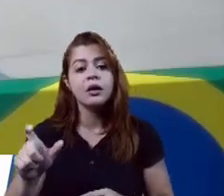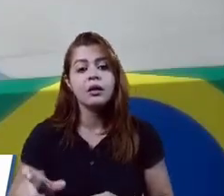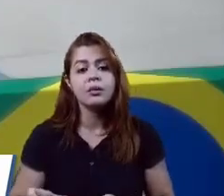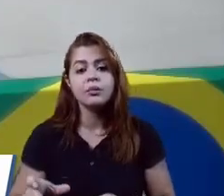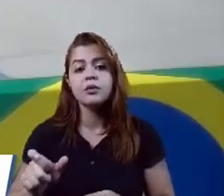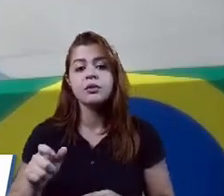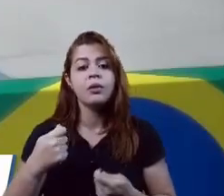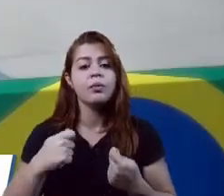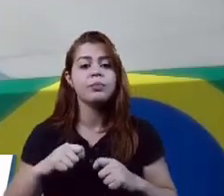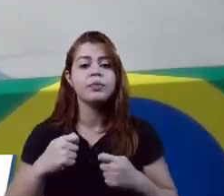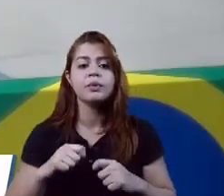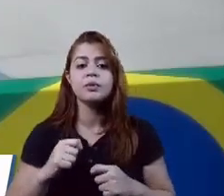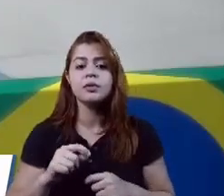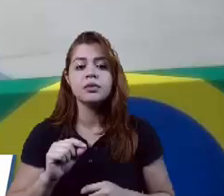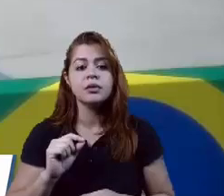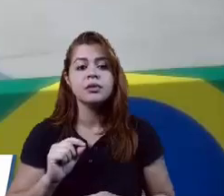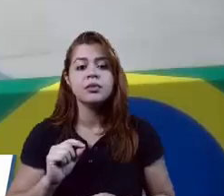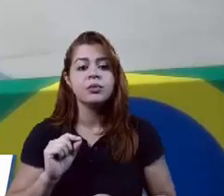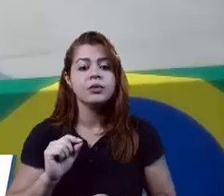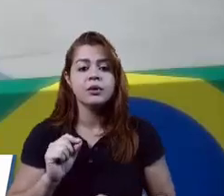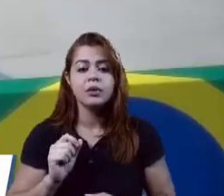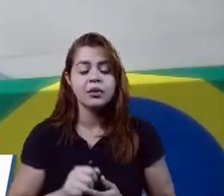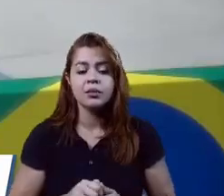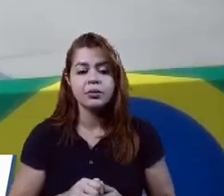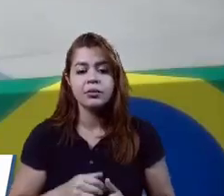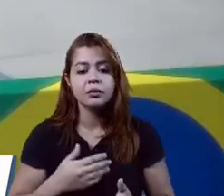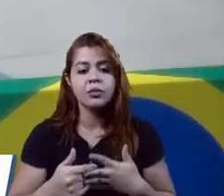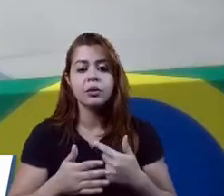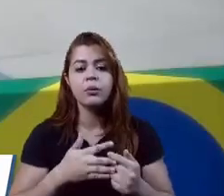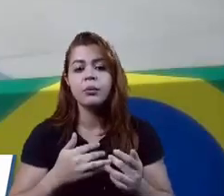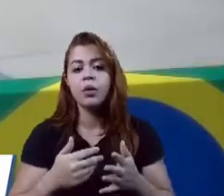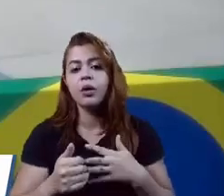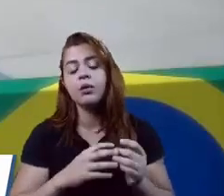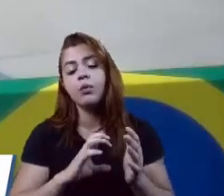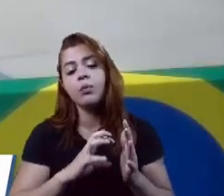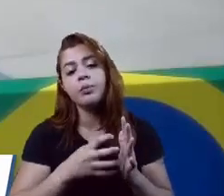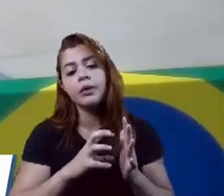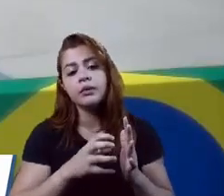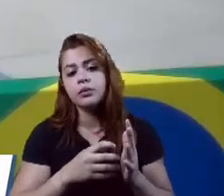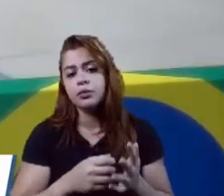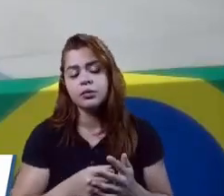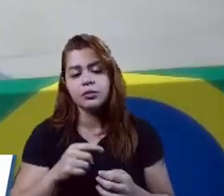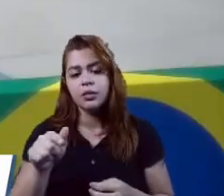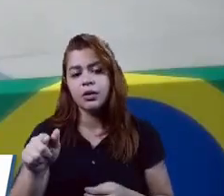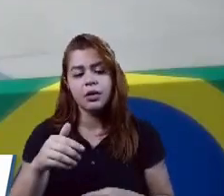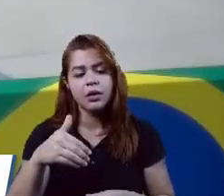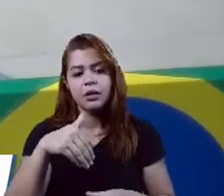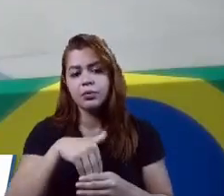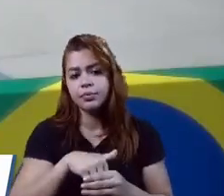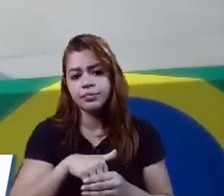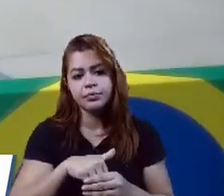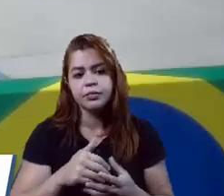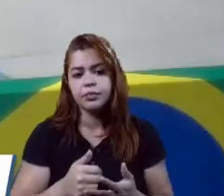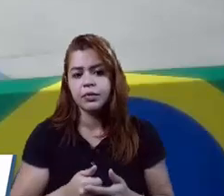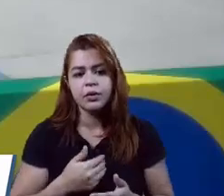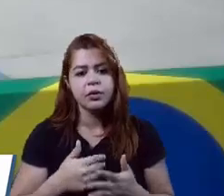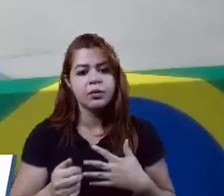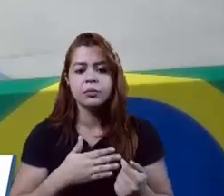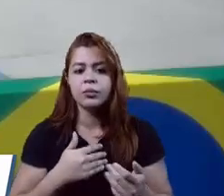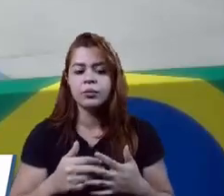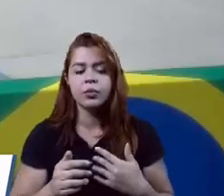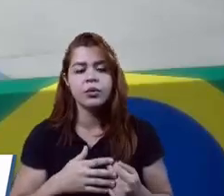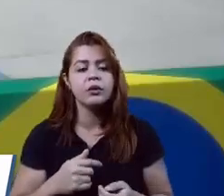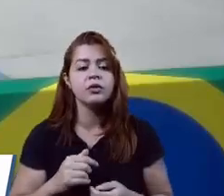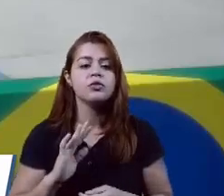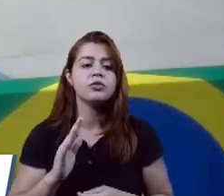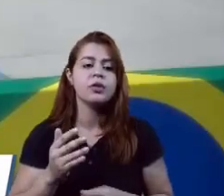político que ela apoiou, está em primeiro lugar. Tá? E eu recebo muitas mensagens, Excelência, dizendo, ó, eu vi aqui,